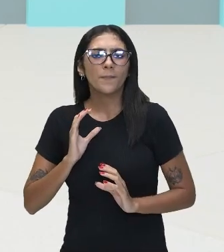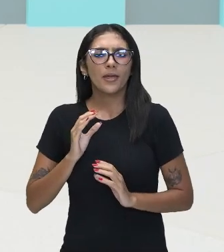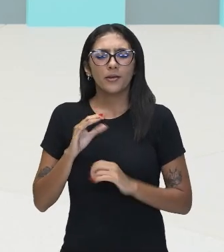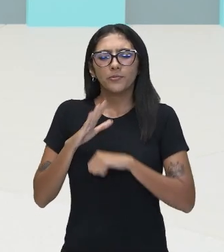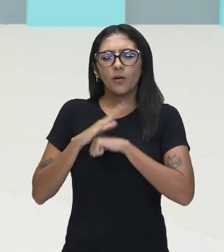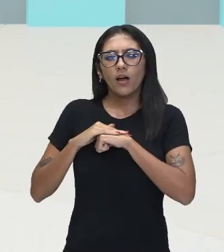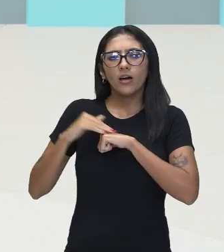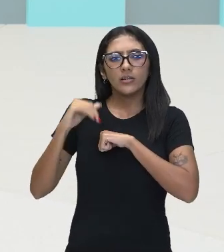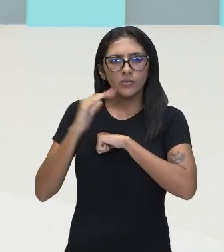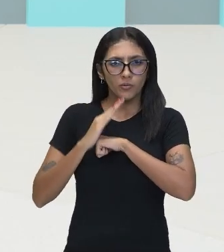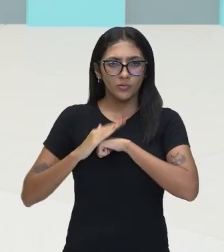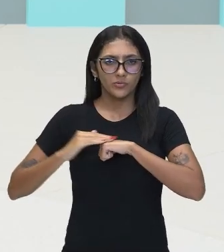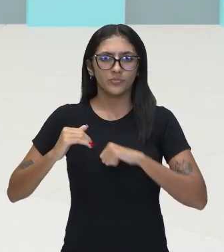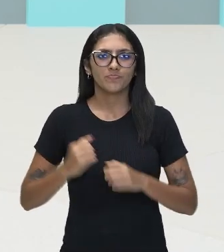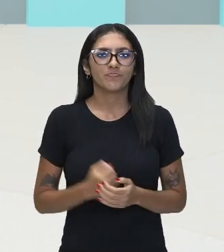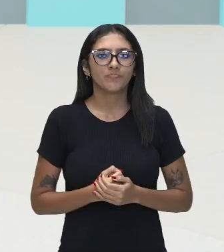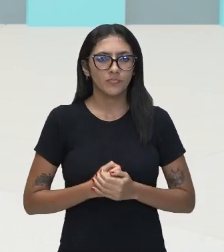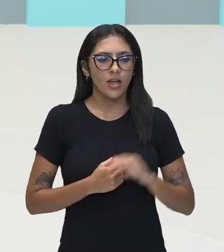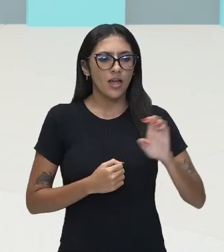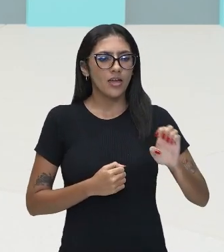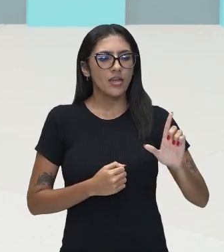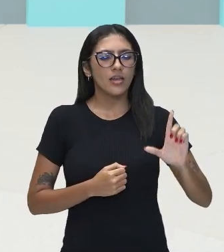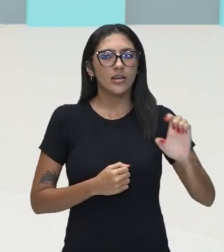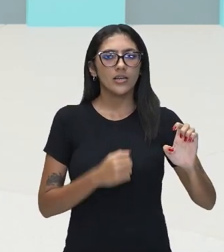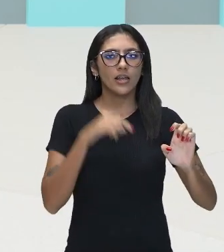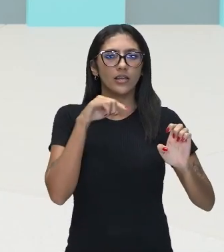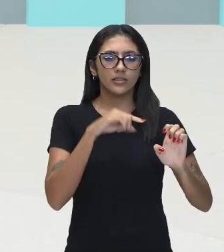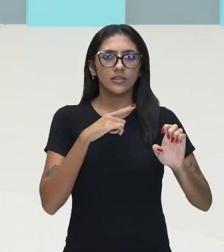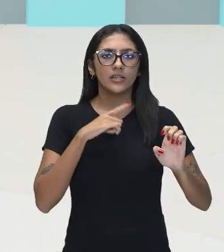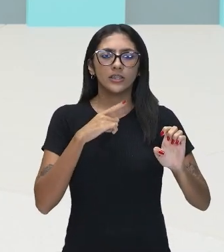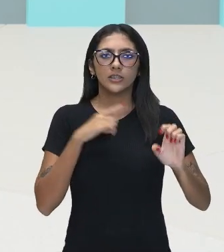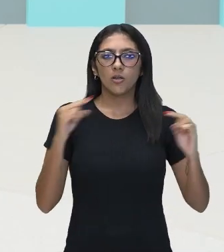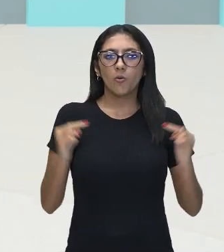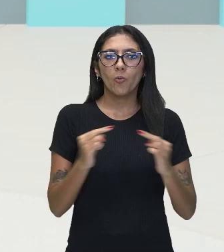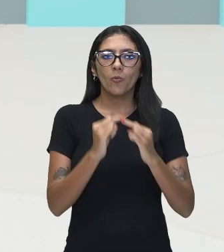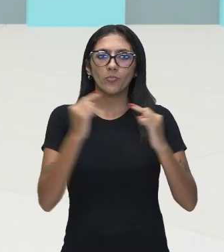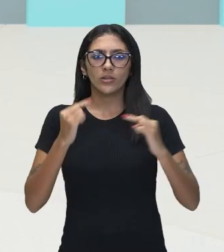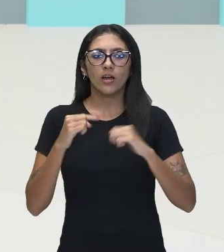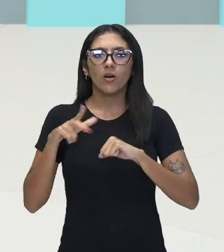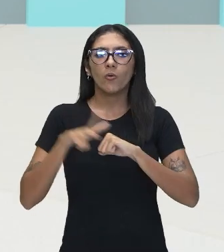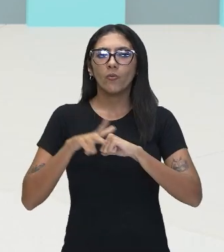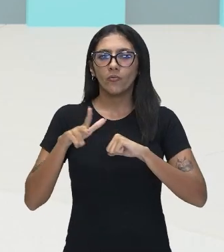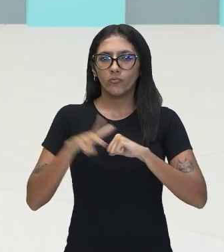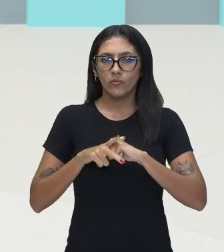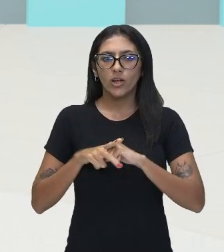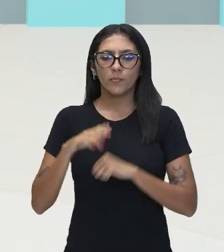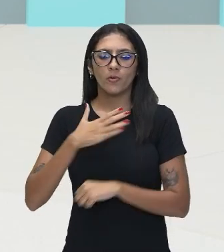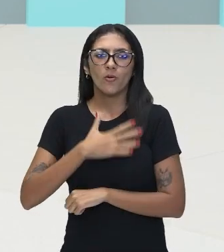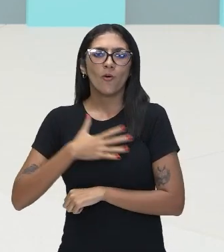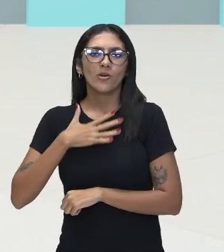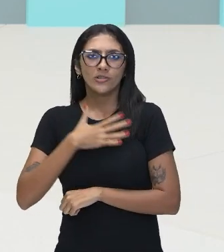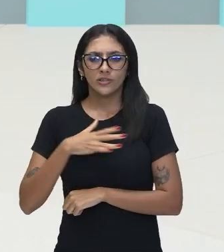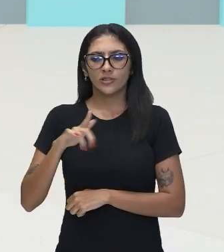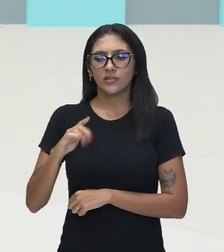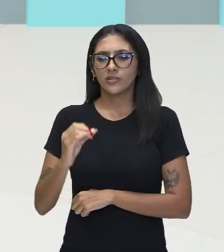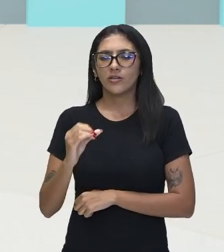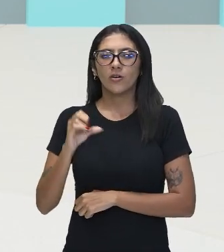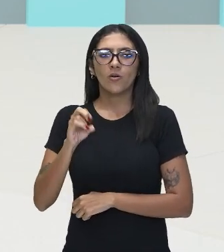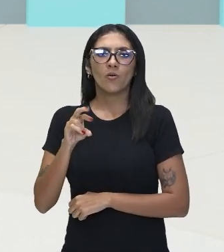da oração, está concordando, então, o verbo gostar está concordando com o sujeito.